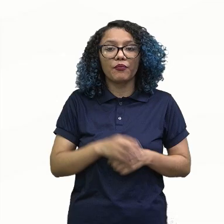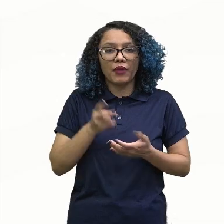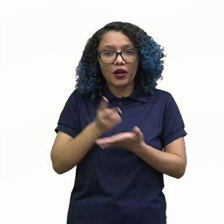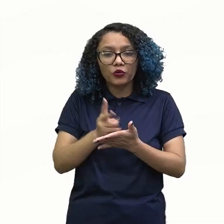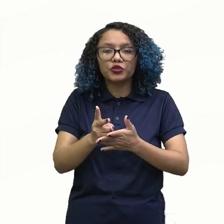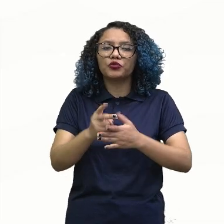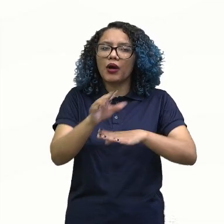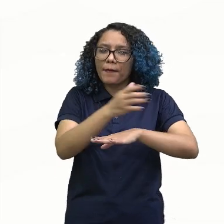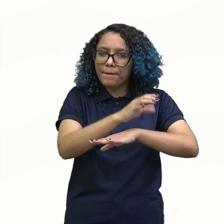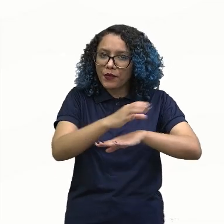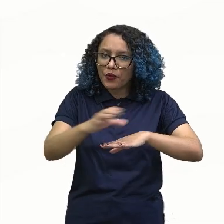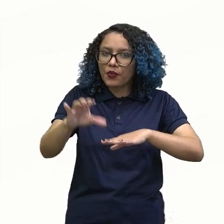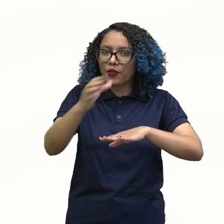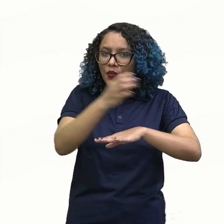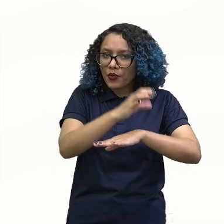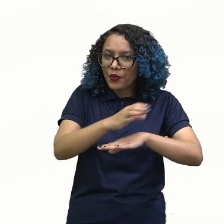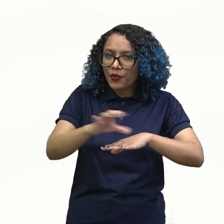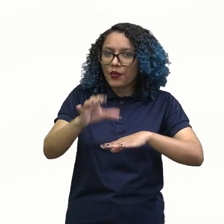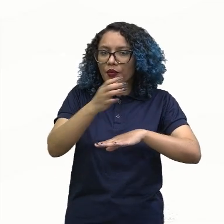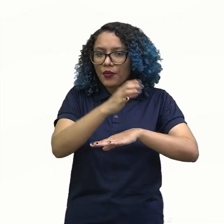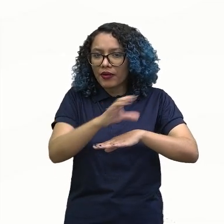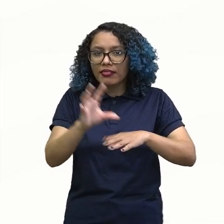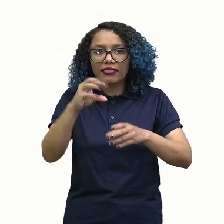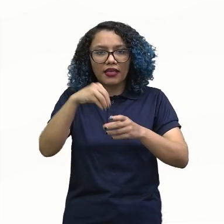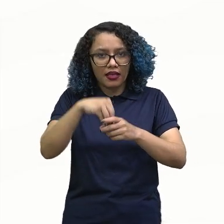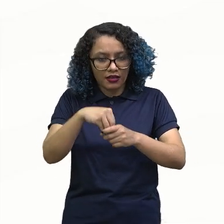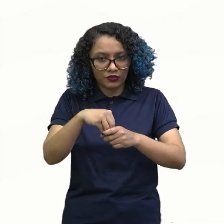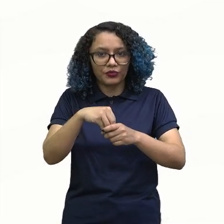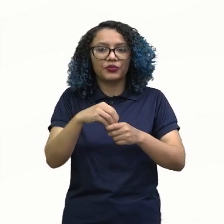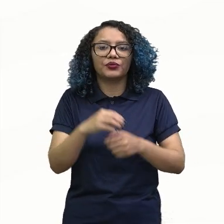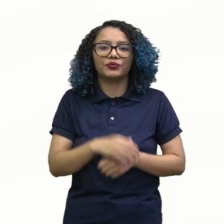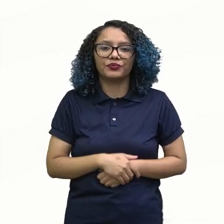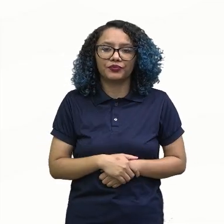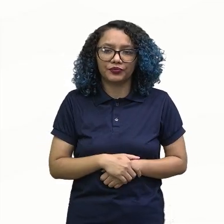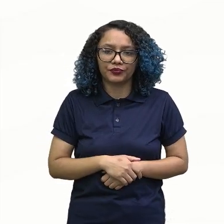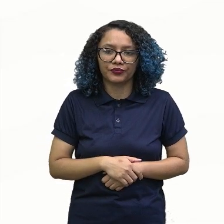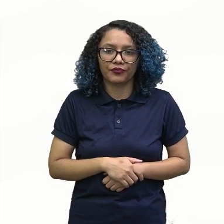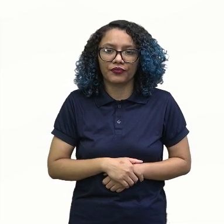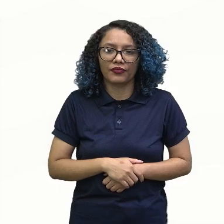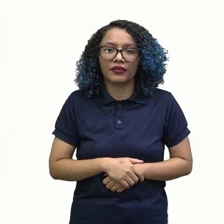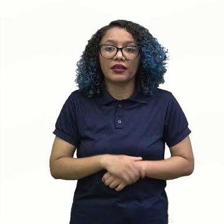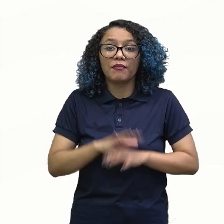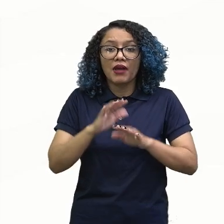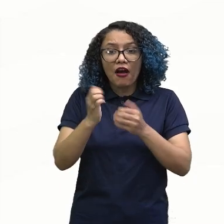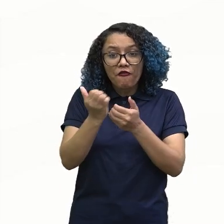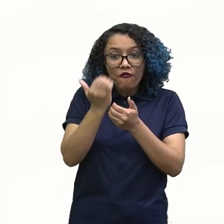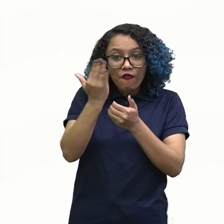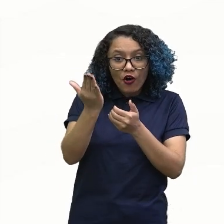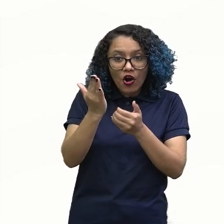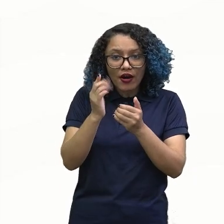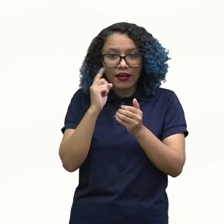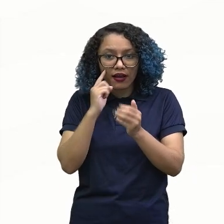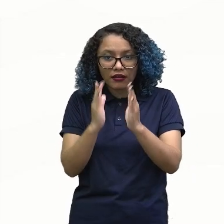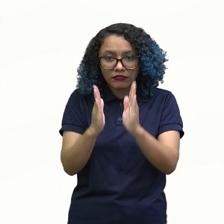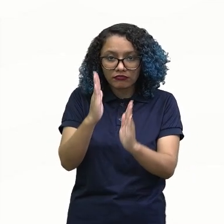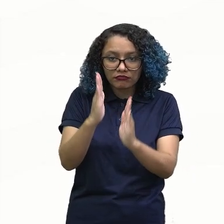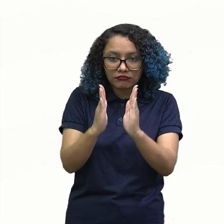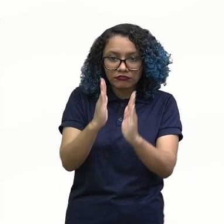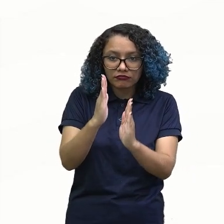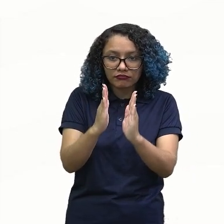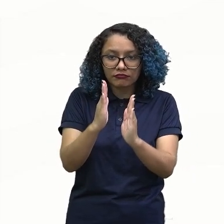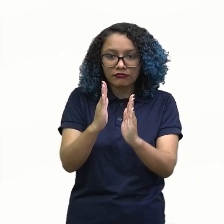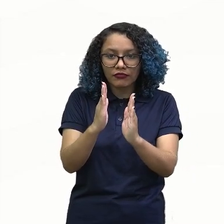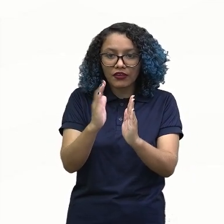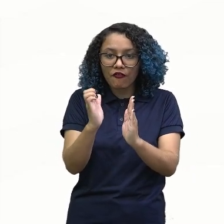corrente fluindo no circuito. Aí você tem que fora, você percebe aí, ó, eu tenho, na